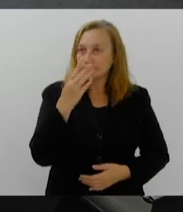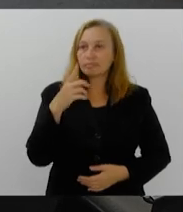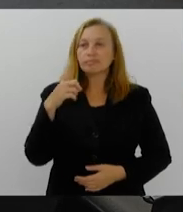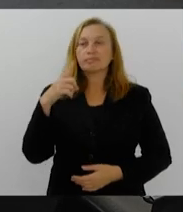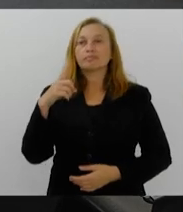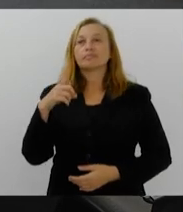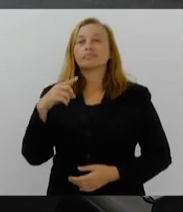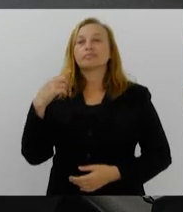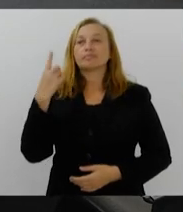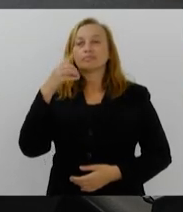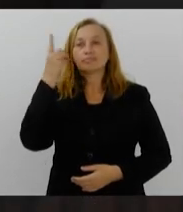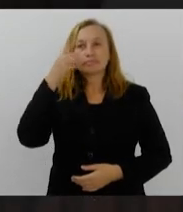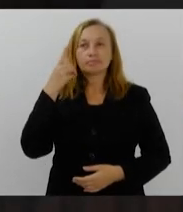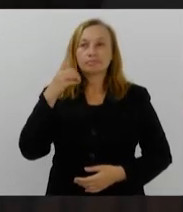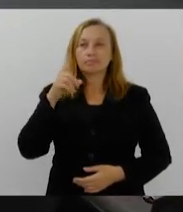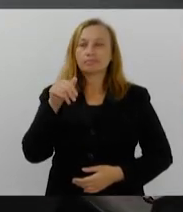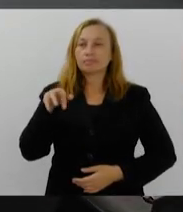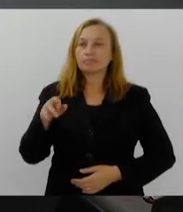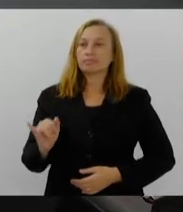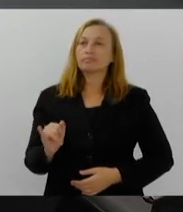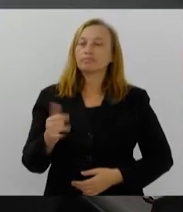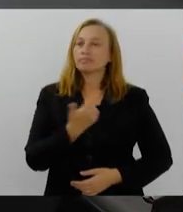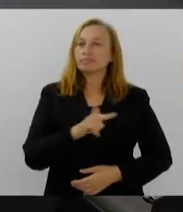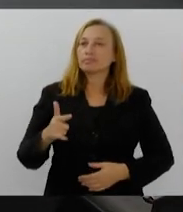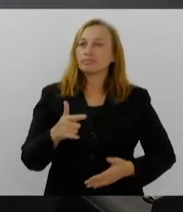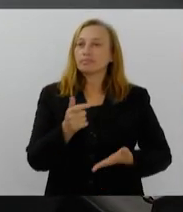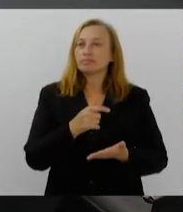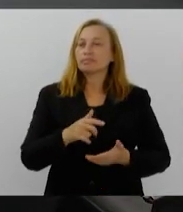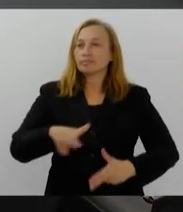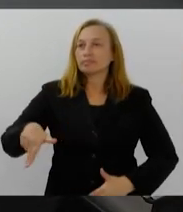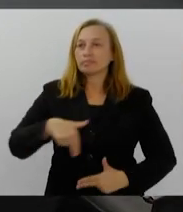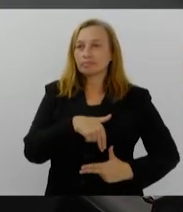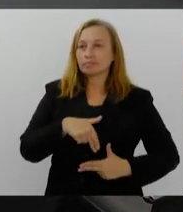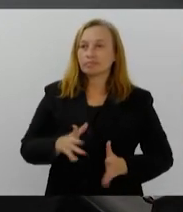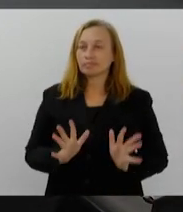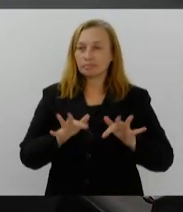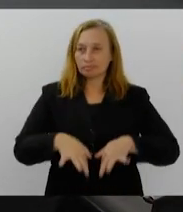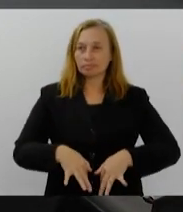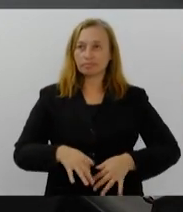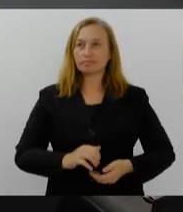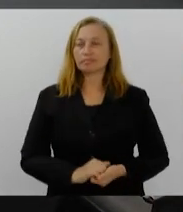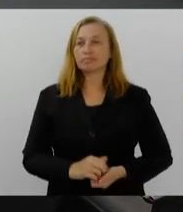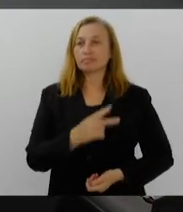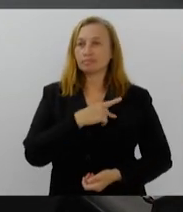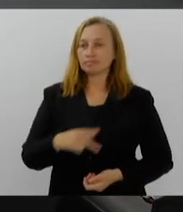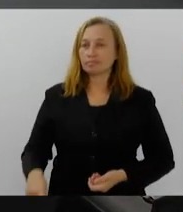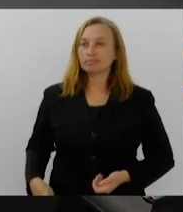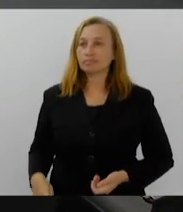deputado Iuri. Não havendo mais orador inscrito, a presidência encerra a presente sessão.